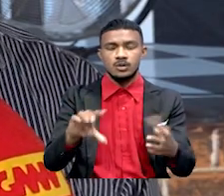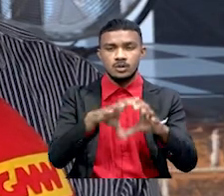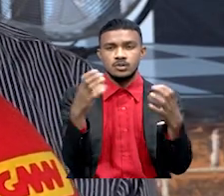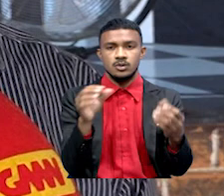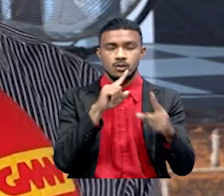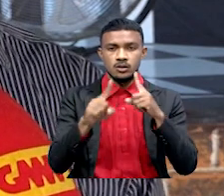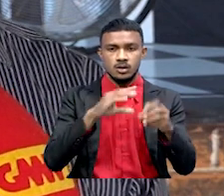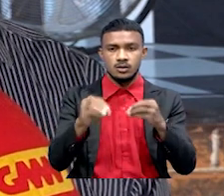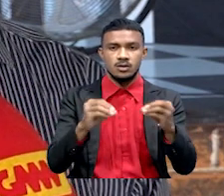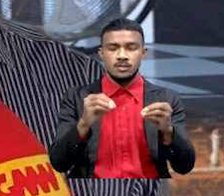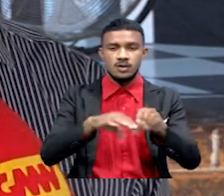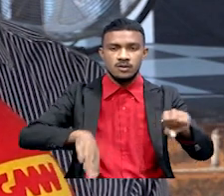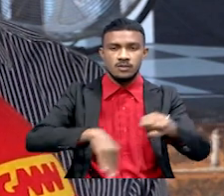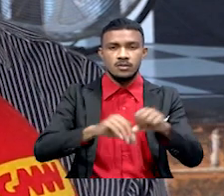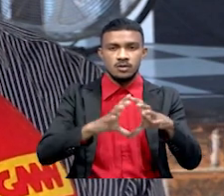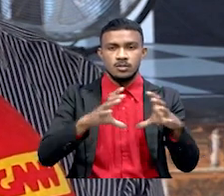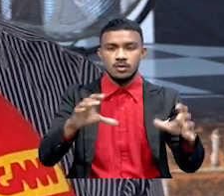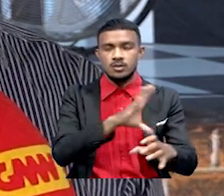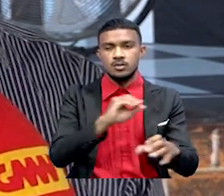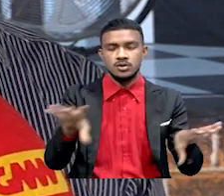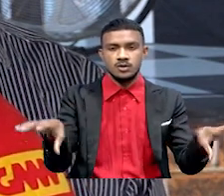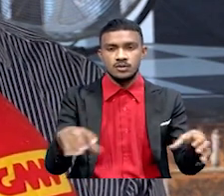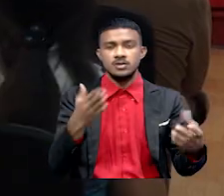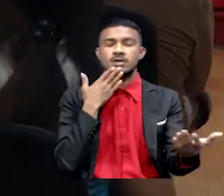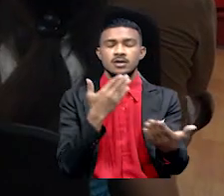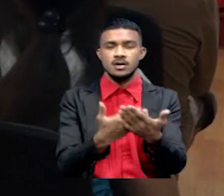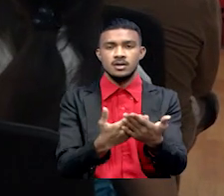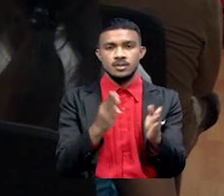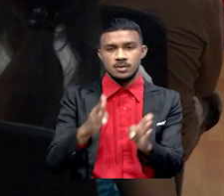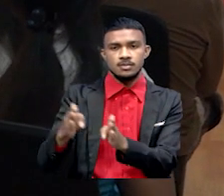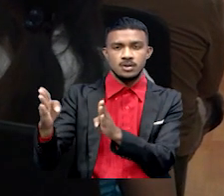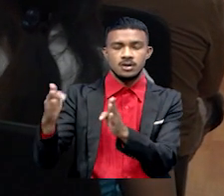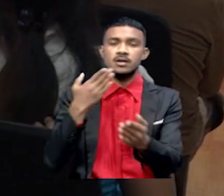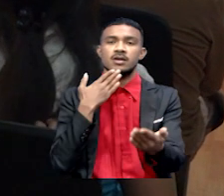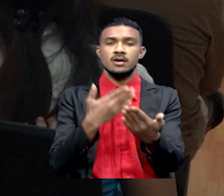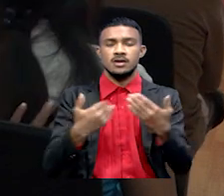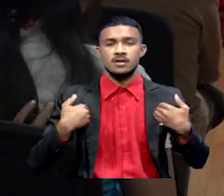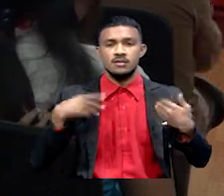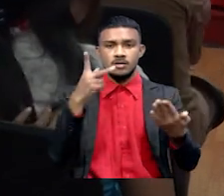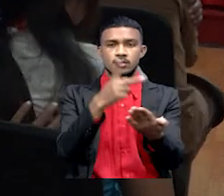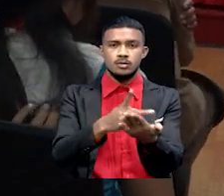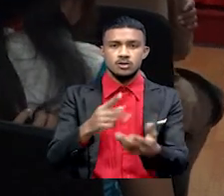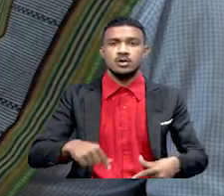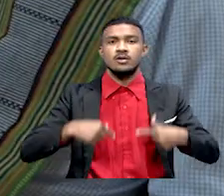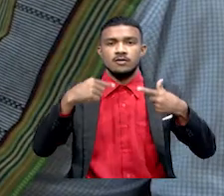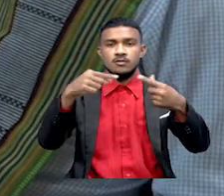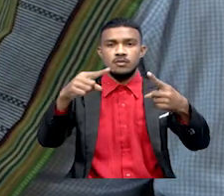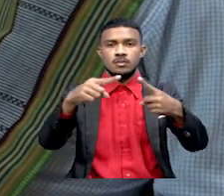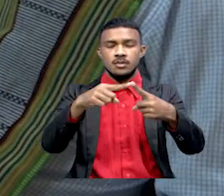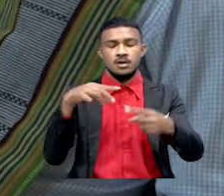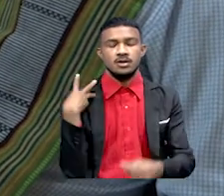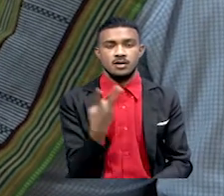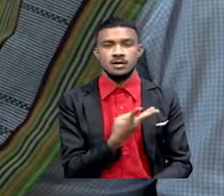e tem colher no comércio. Então, a minha preparação dia, a minha proposta, a minha tama vai e tem a